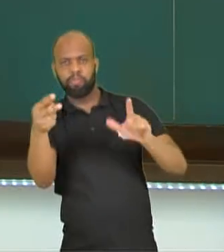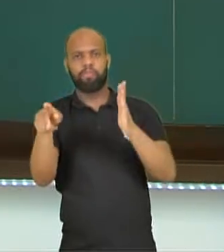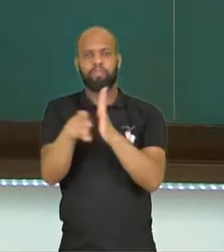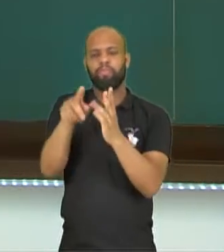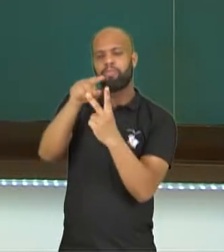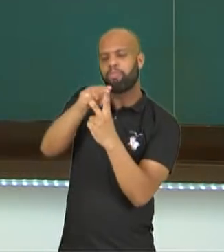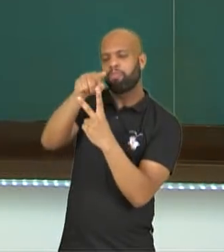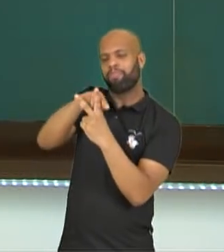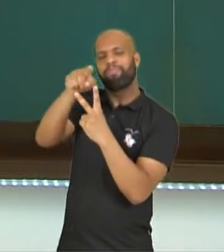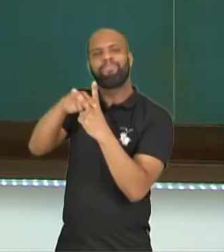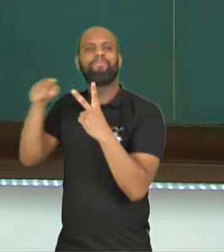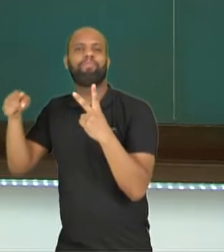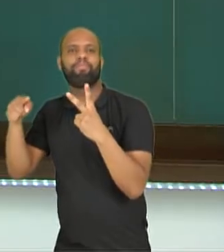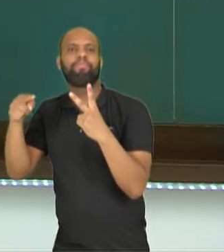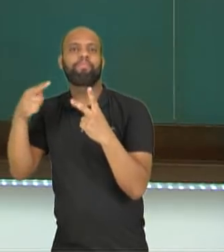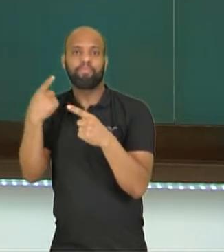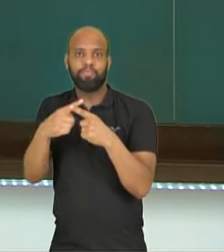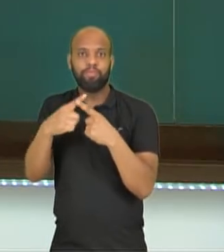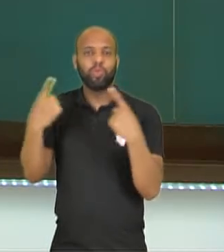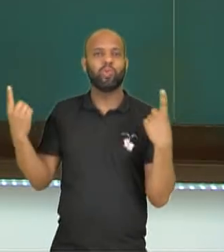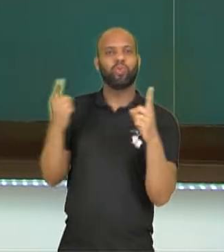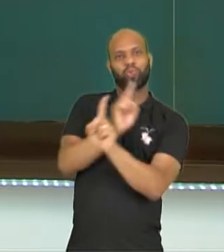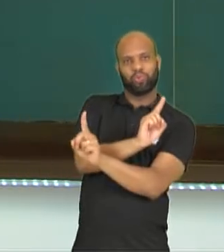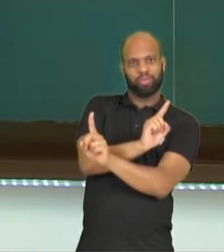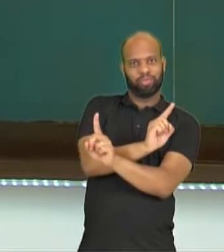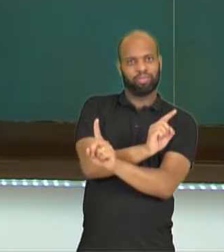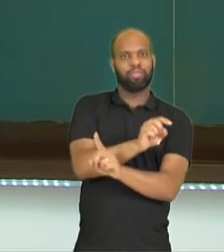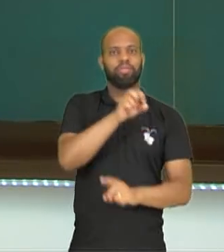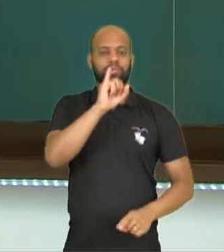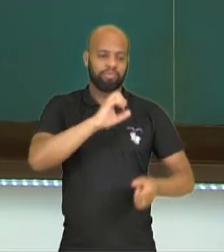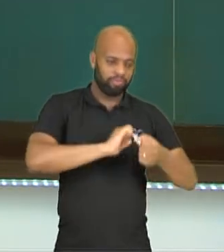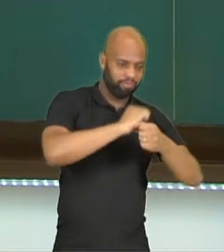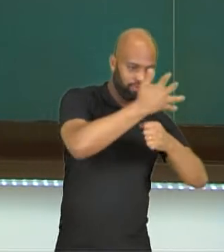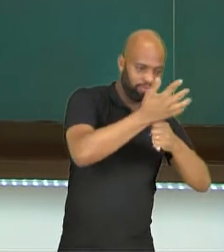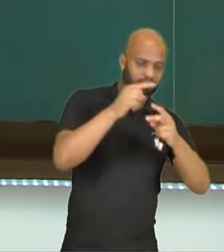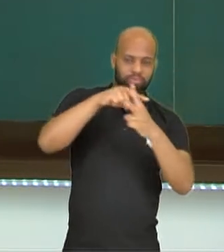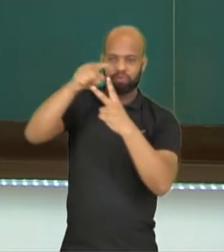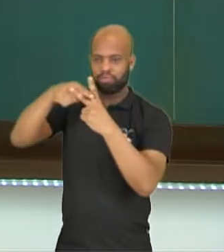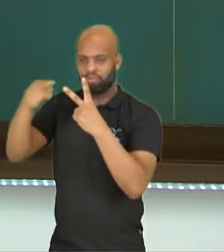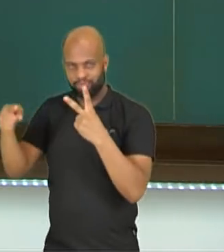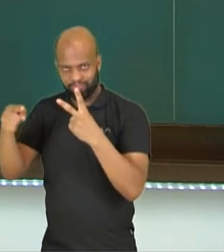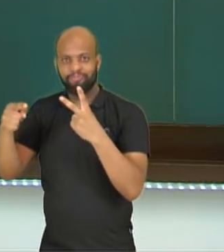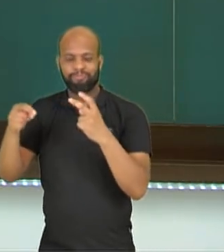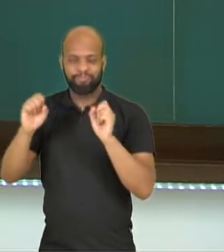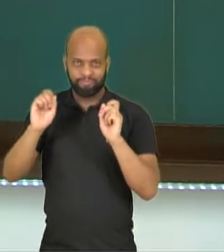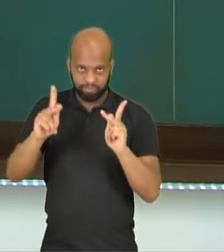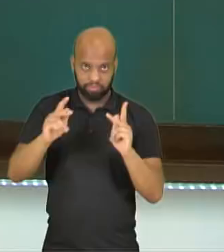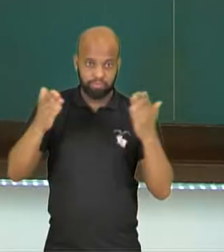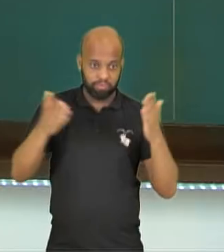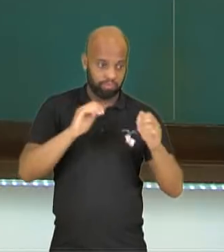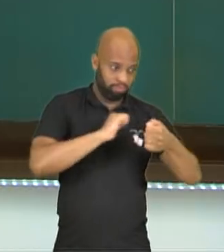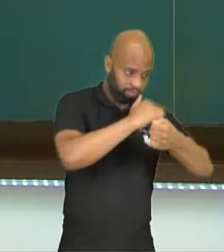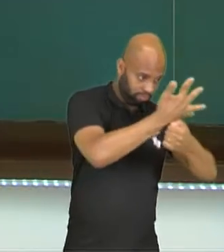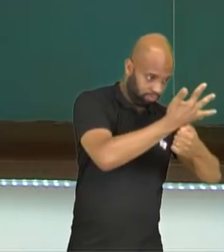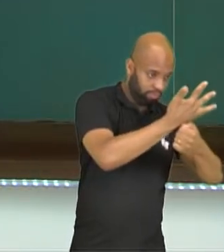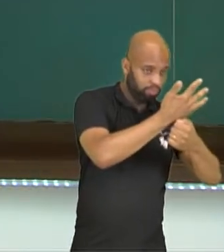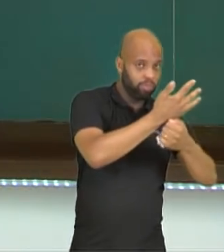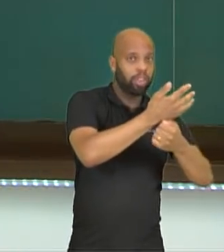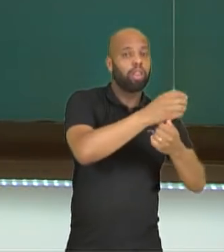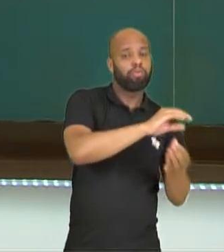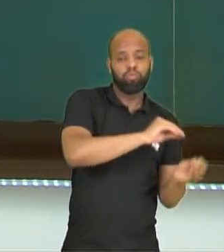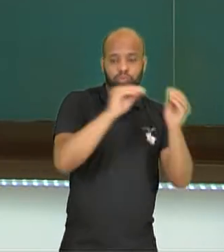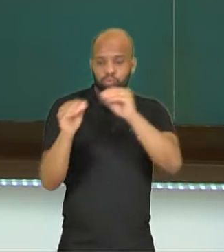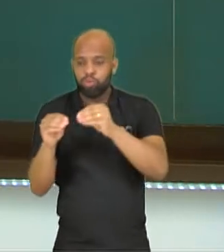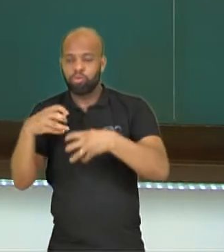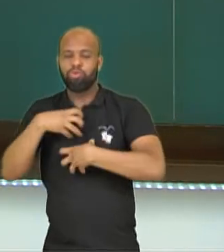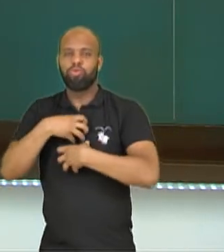Potência e raiz, o que uma faz, a outra desfaz, tá bom? Então, nós passamos para o outro